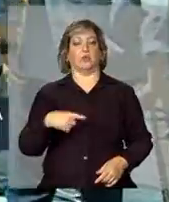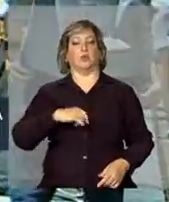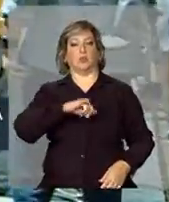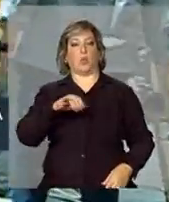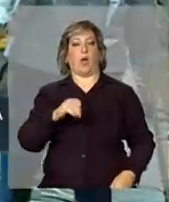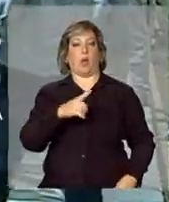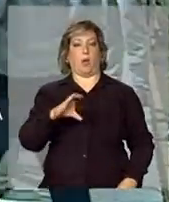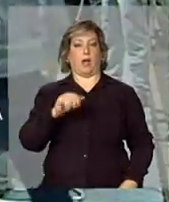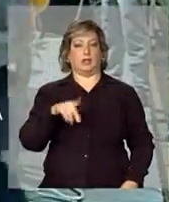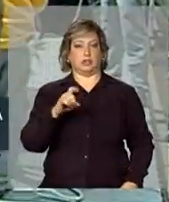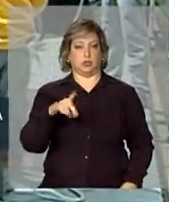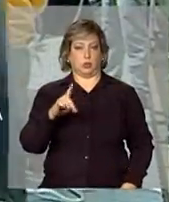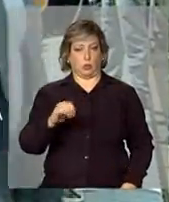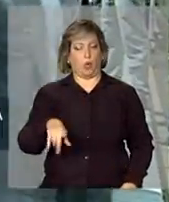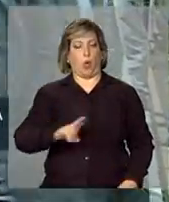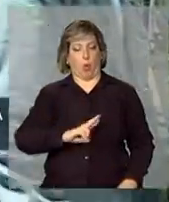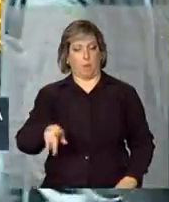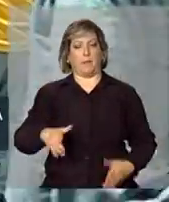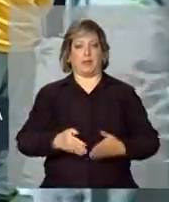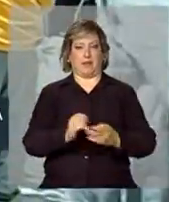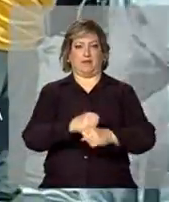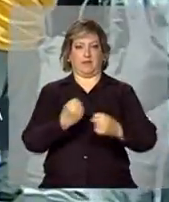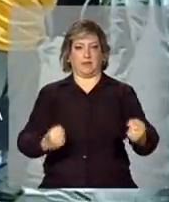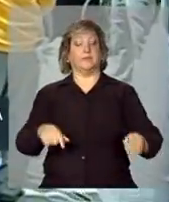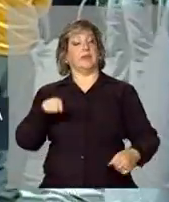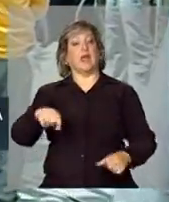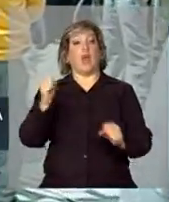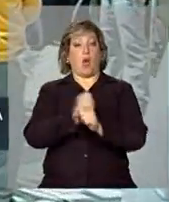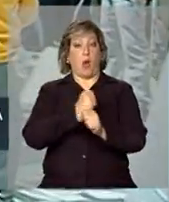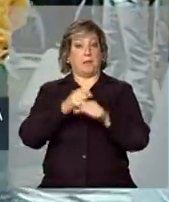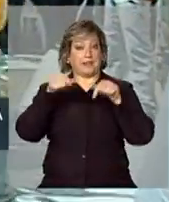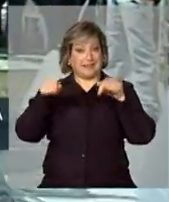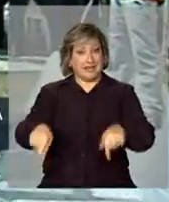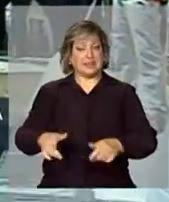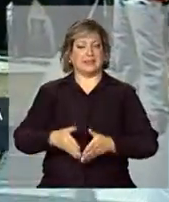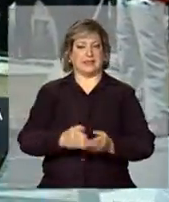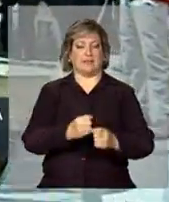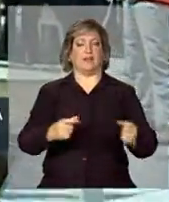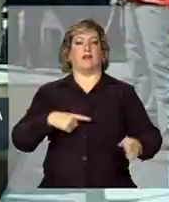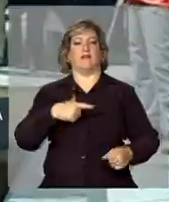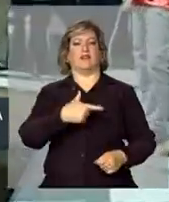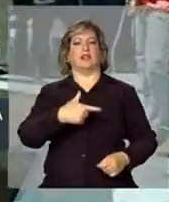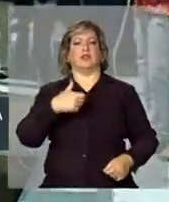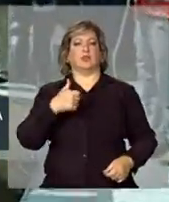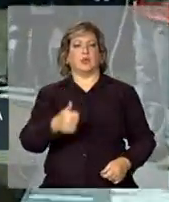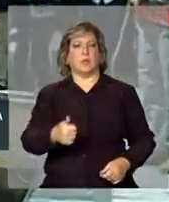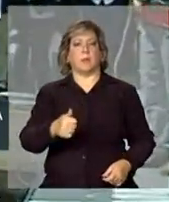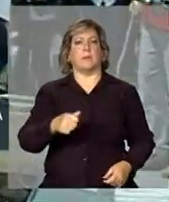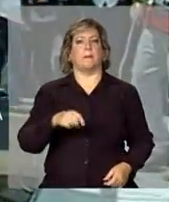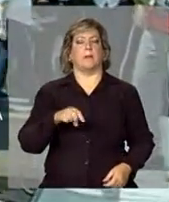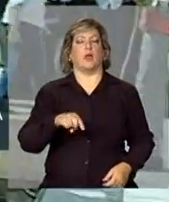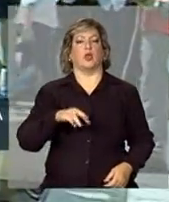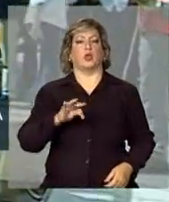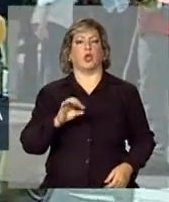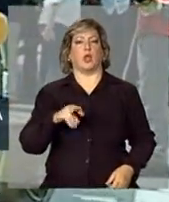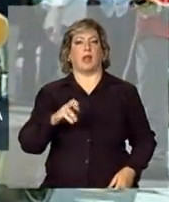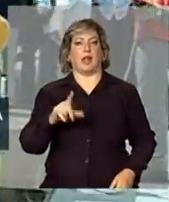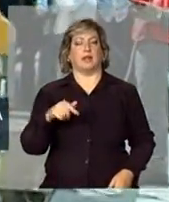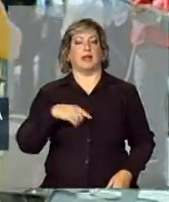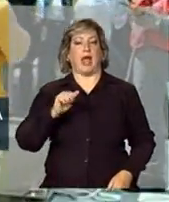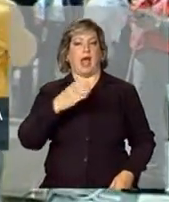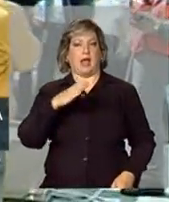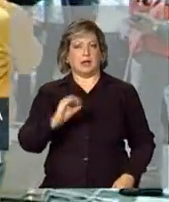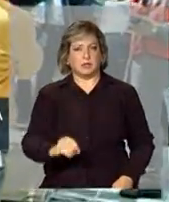Cândido na construção do zubi dos Palmares foram utilizadas mais 21 toneladas de Aço 860